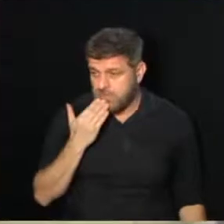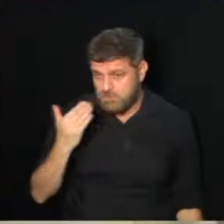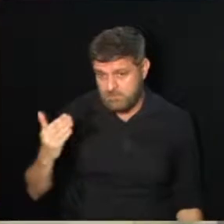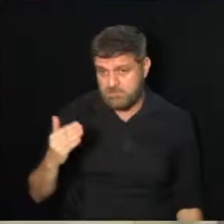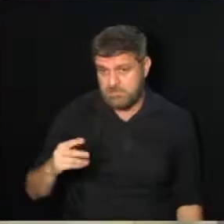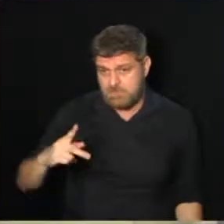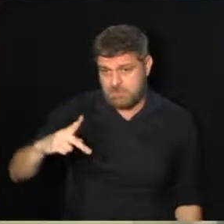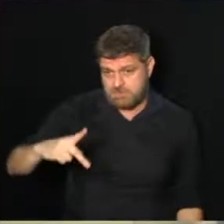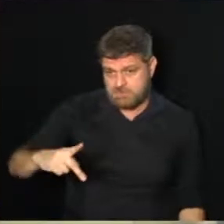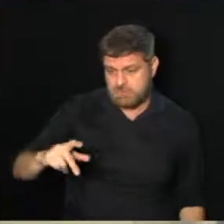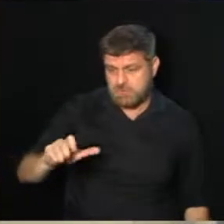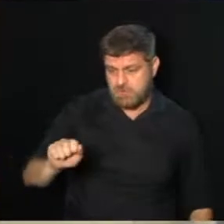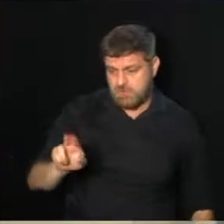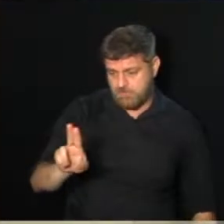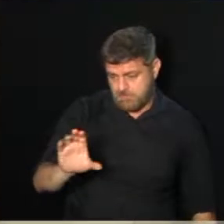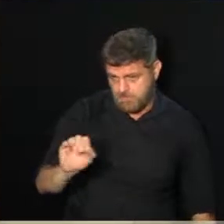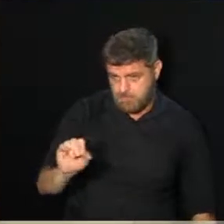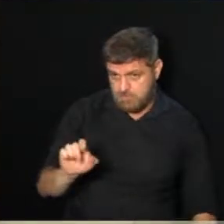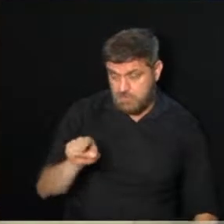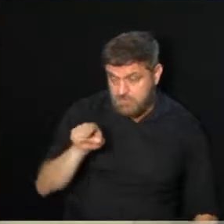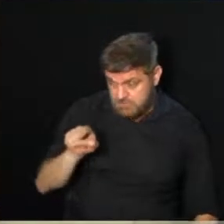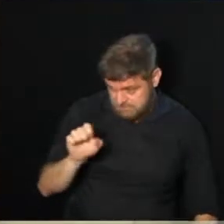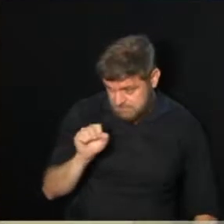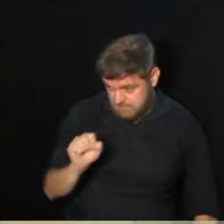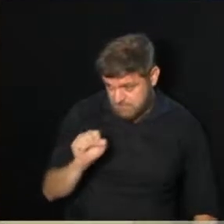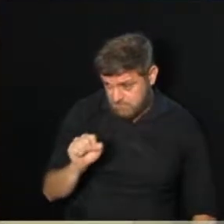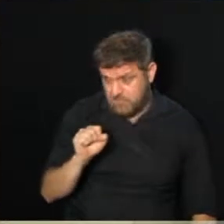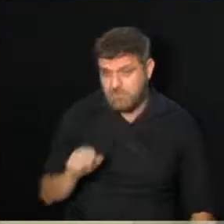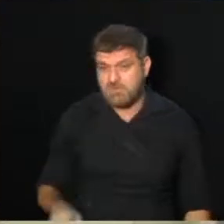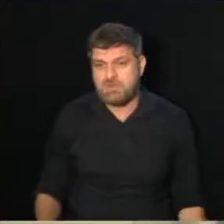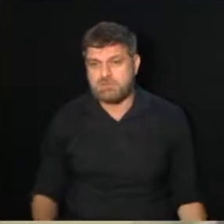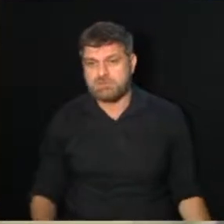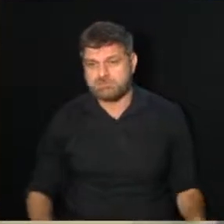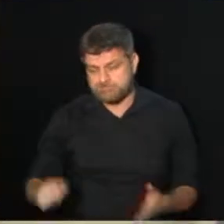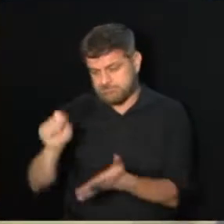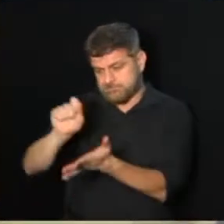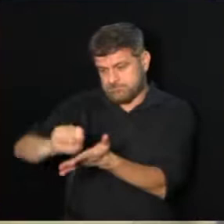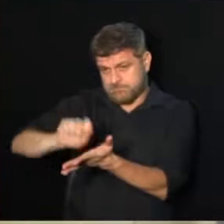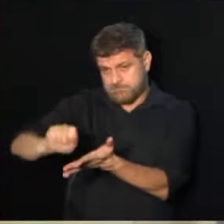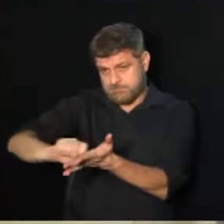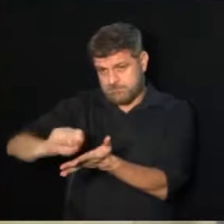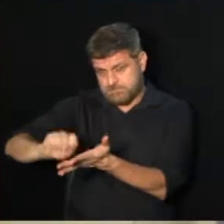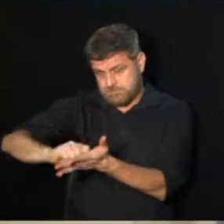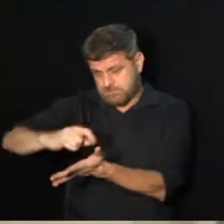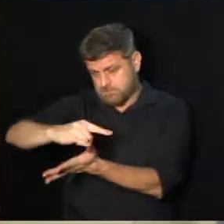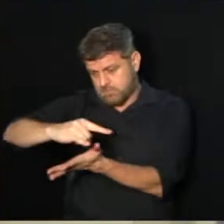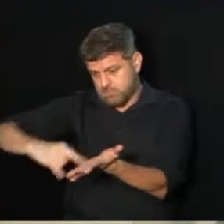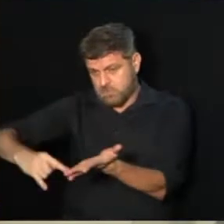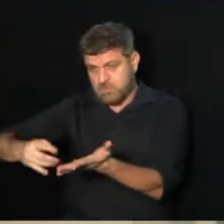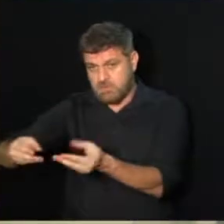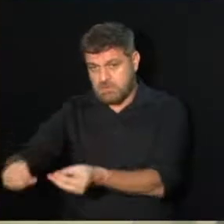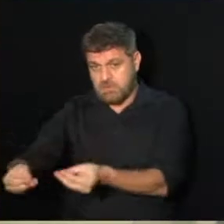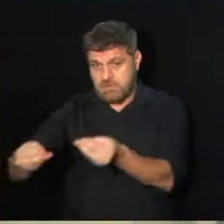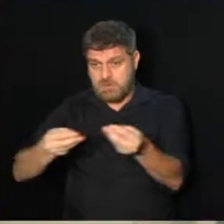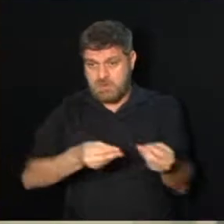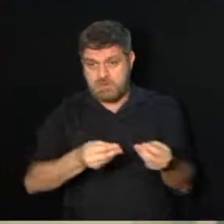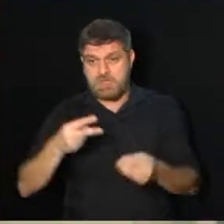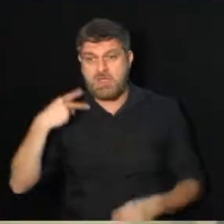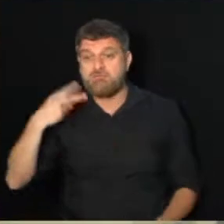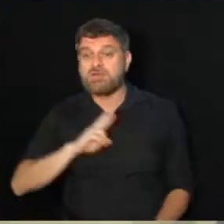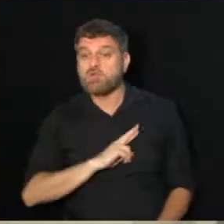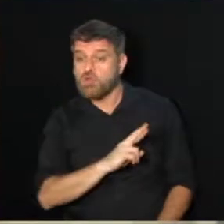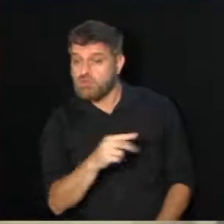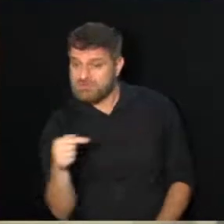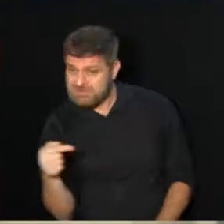Paulo, se você puder fazer a gentileza de materializar essa sua sugestão e encaminhar ao vereador Luiz Carlos